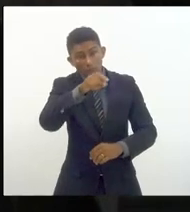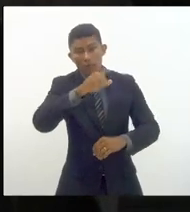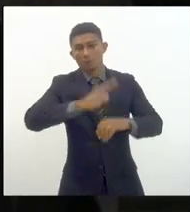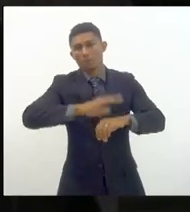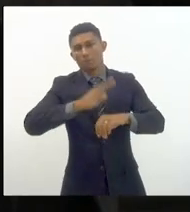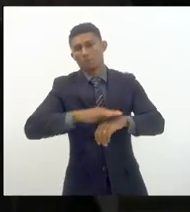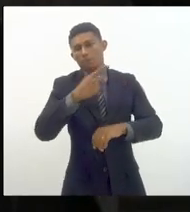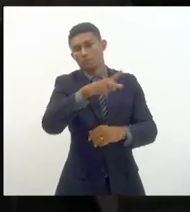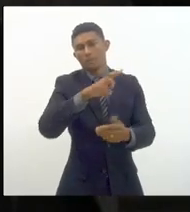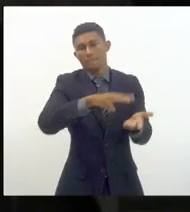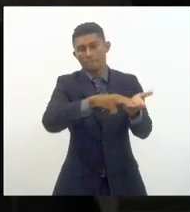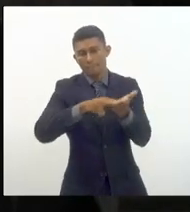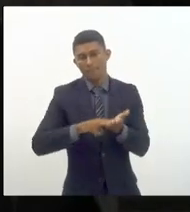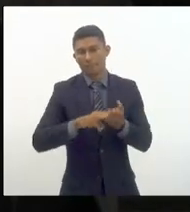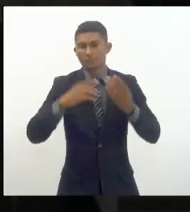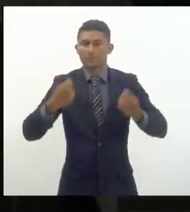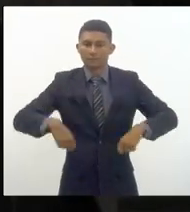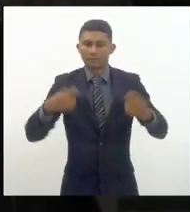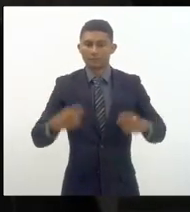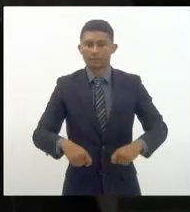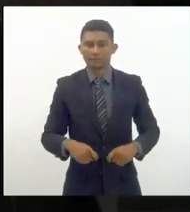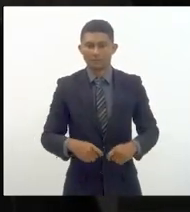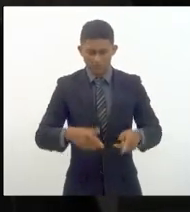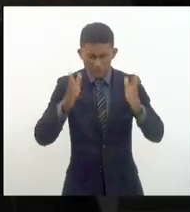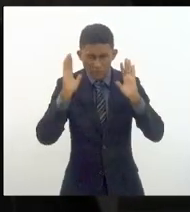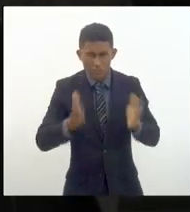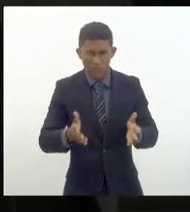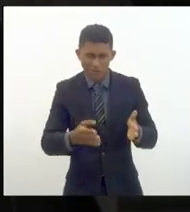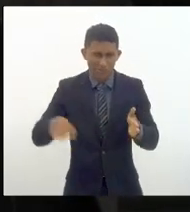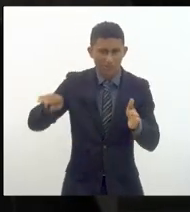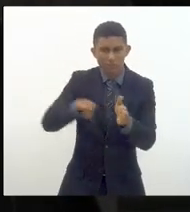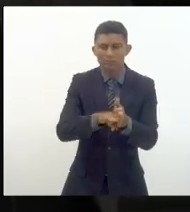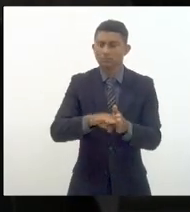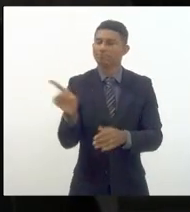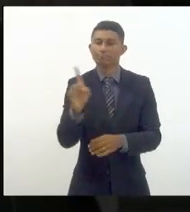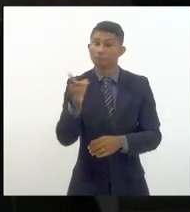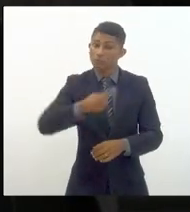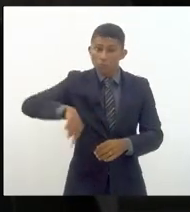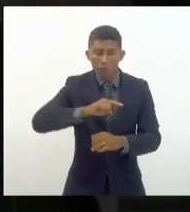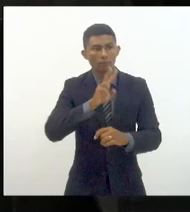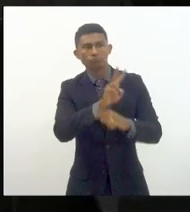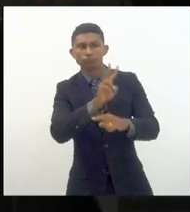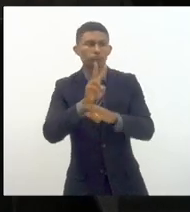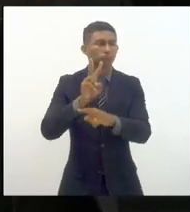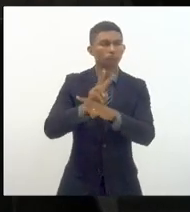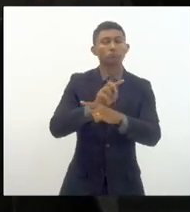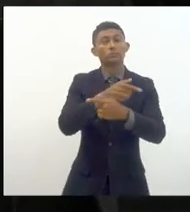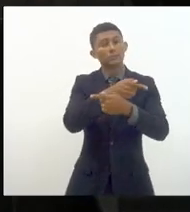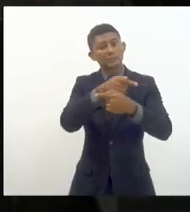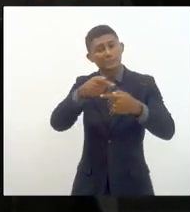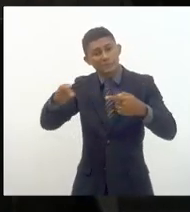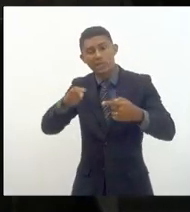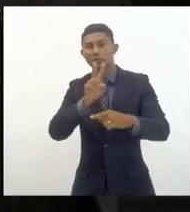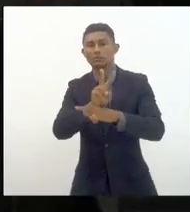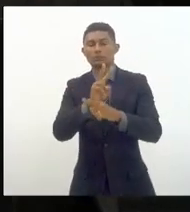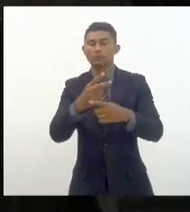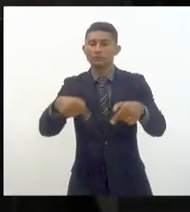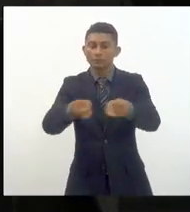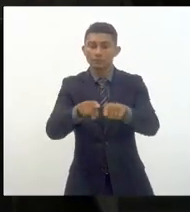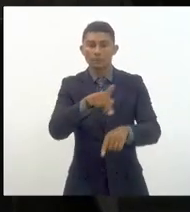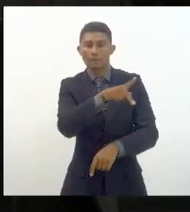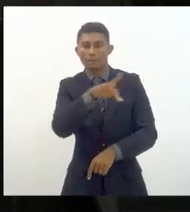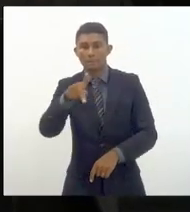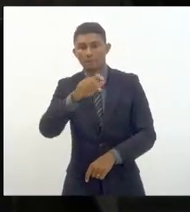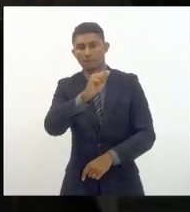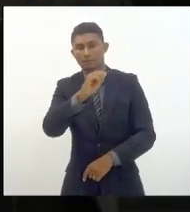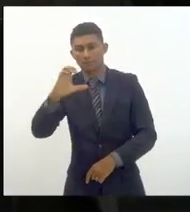exatamente então é não chegou ainda nós estamos vigilantes passando a semana inteira vigiando o próprio acidente André Ceciliano fez